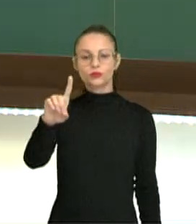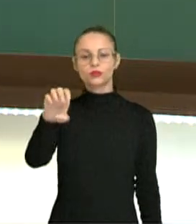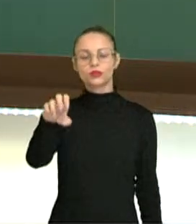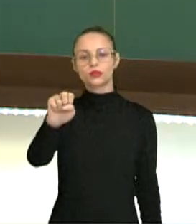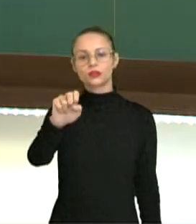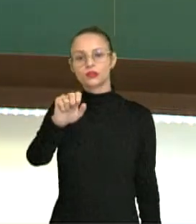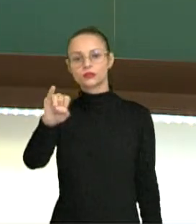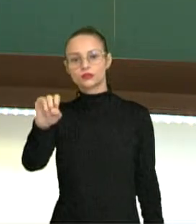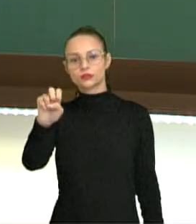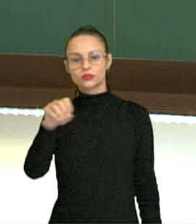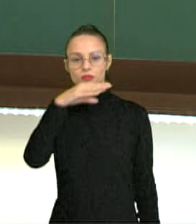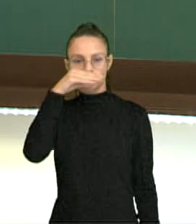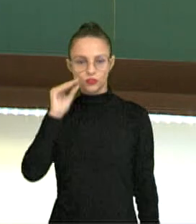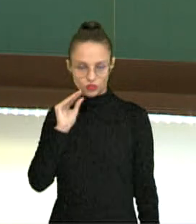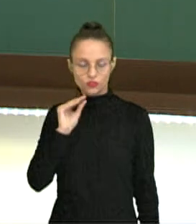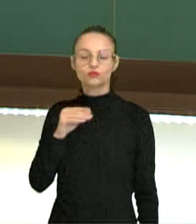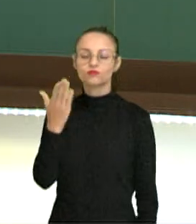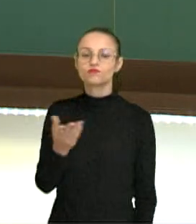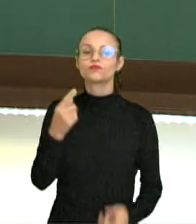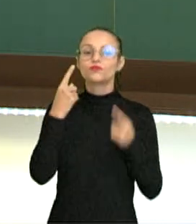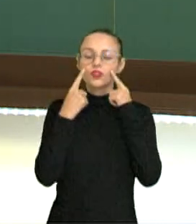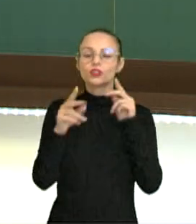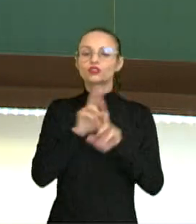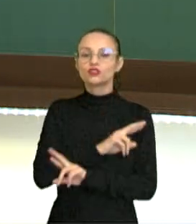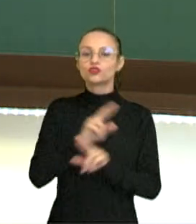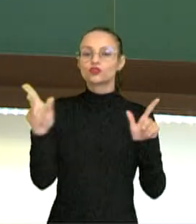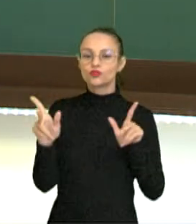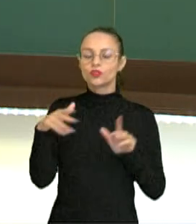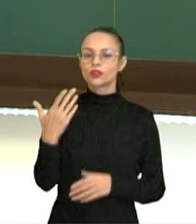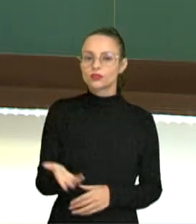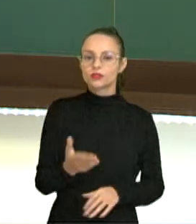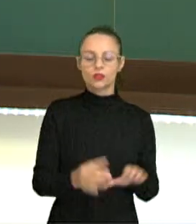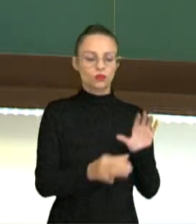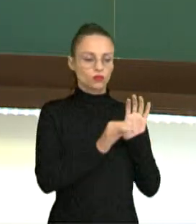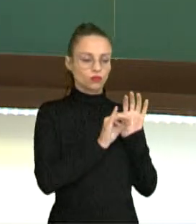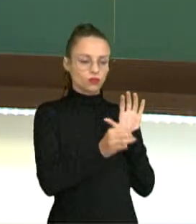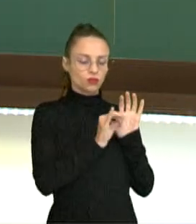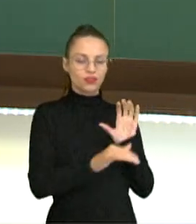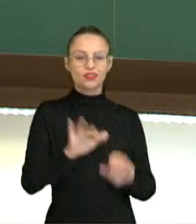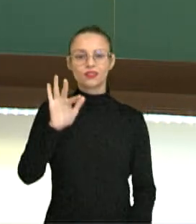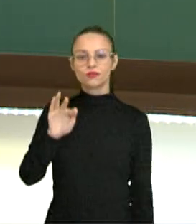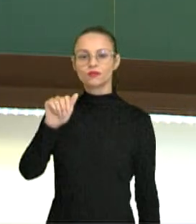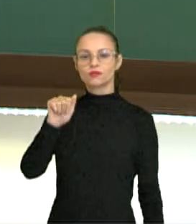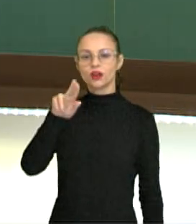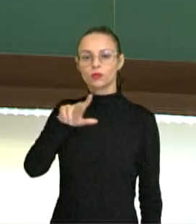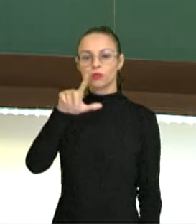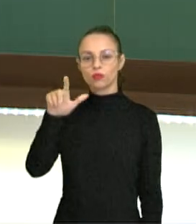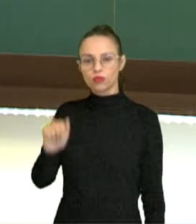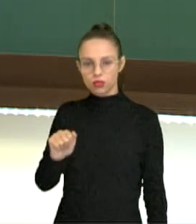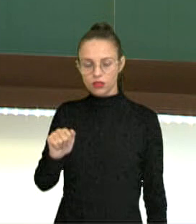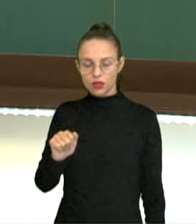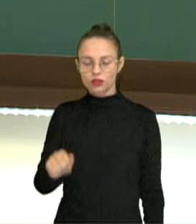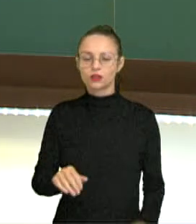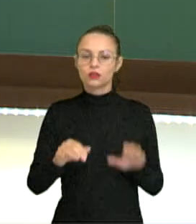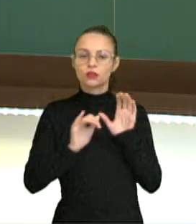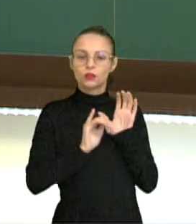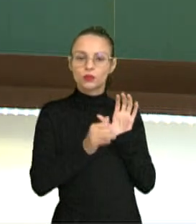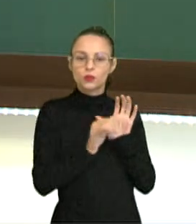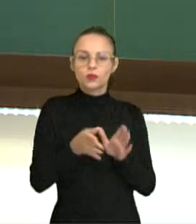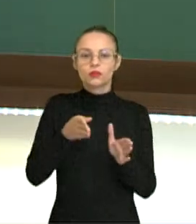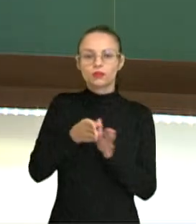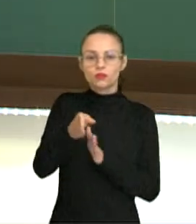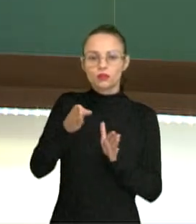agora. Qual que é a diferença de um apólogo para uma fábula? Você vai perceber que numa fábula